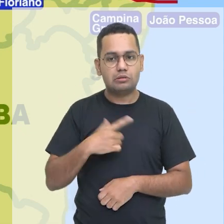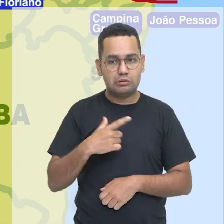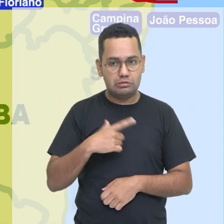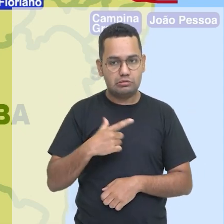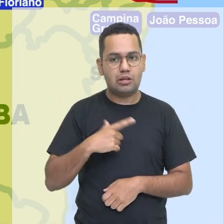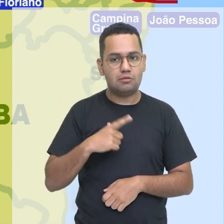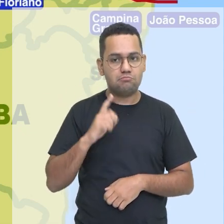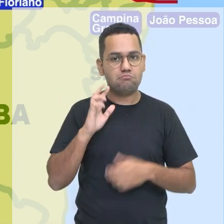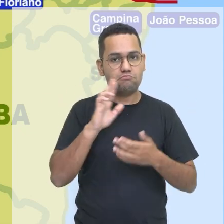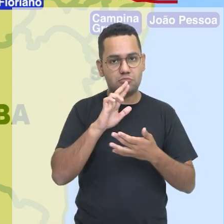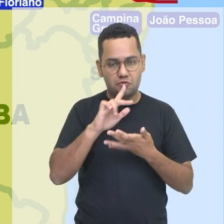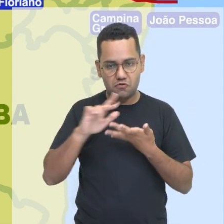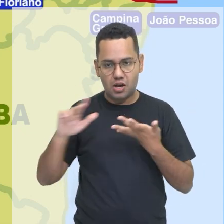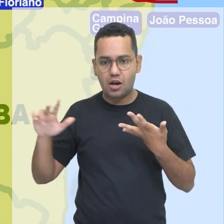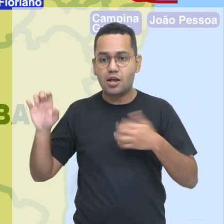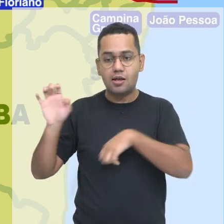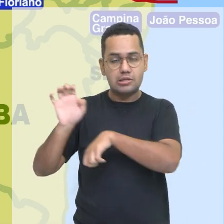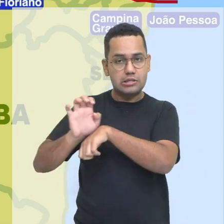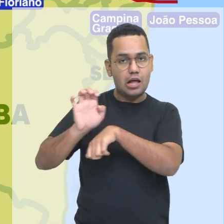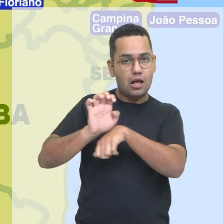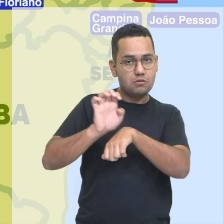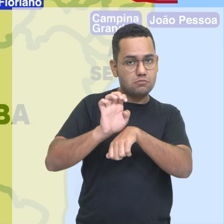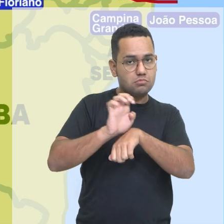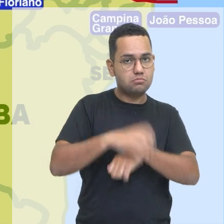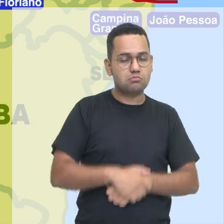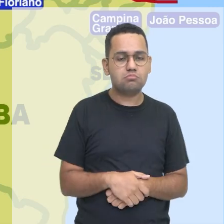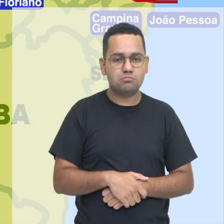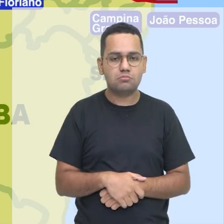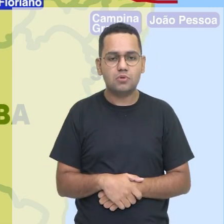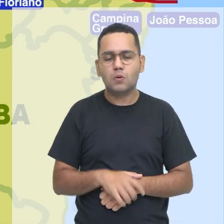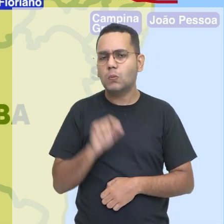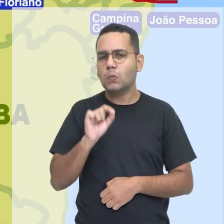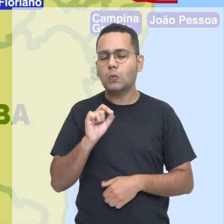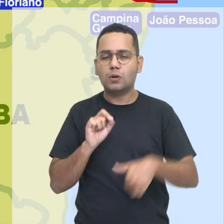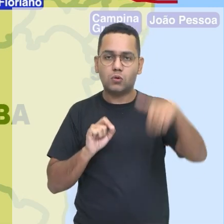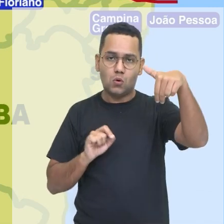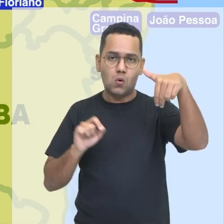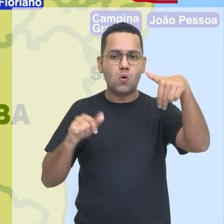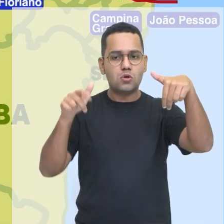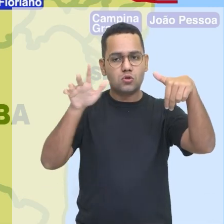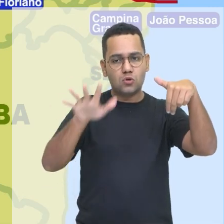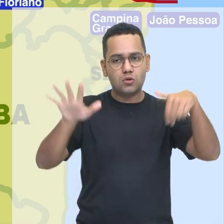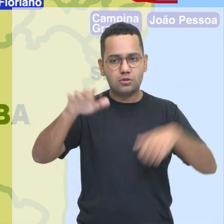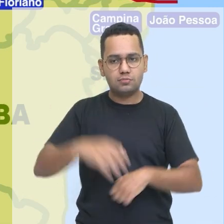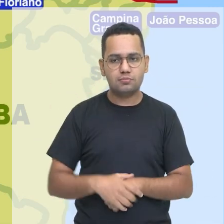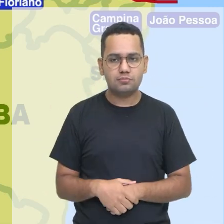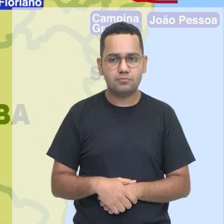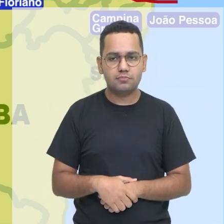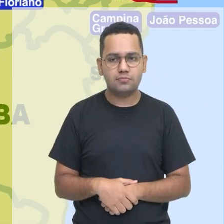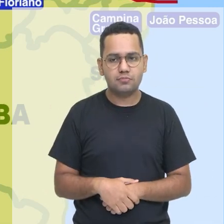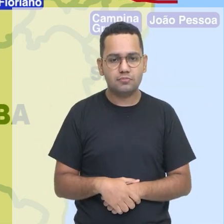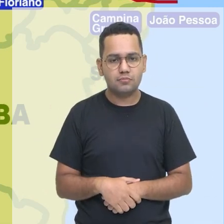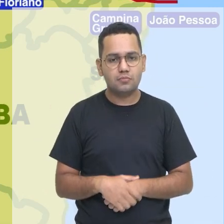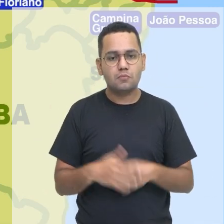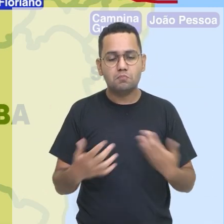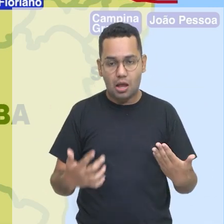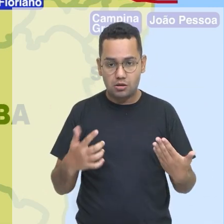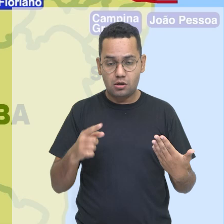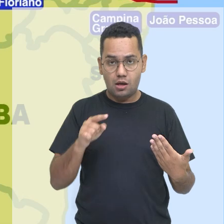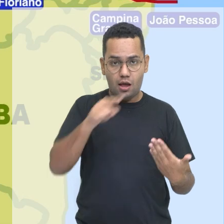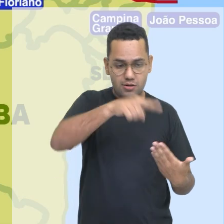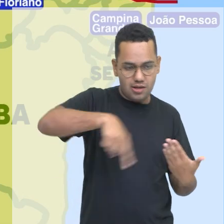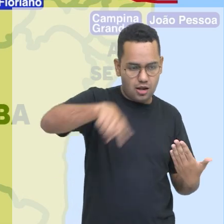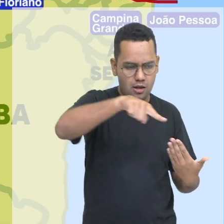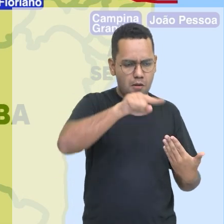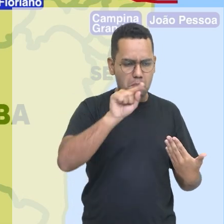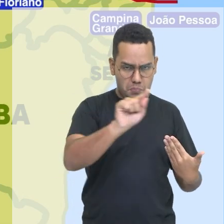ela passa por vários estados da região norte e do nordeste. Quando chegou na região norte, em área de floresta fechada, sentiu